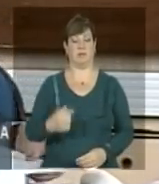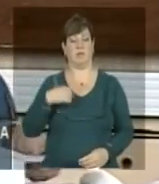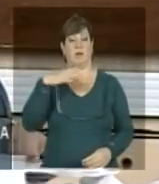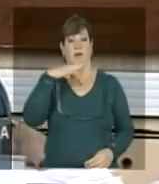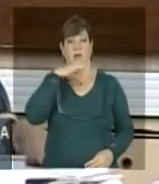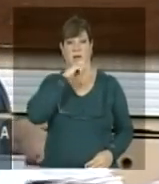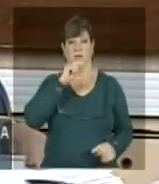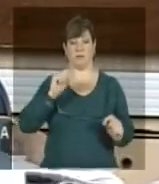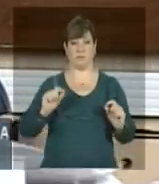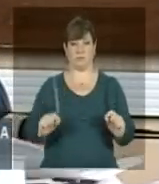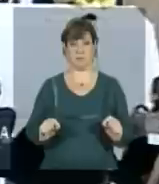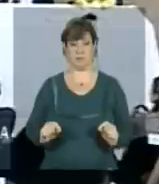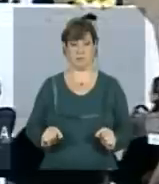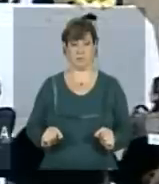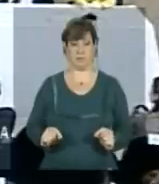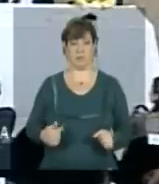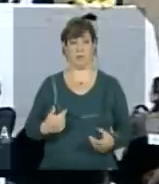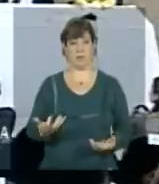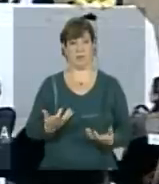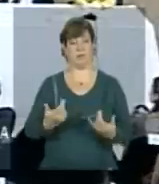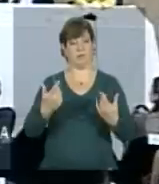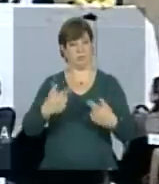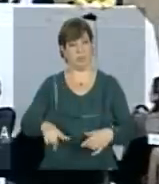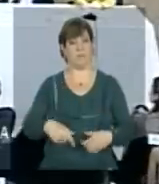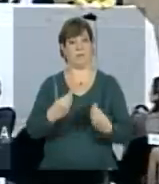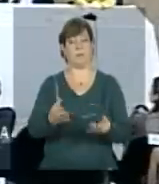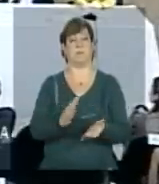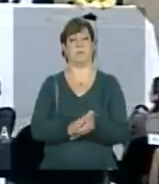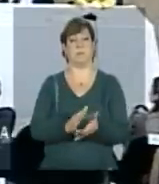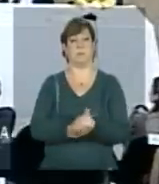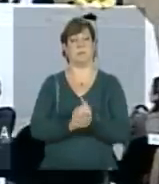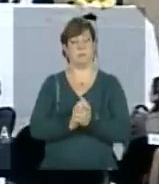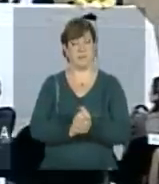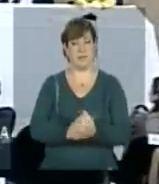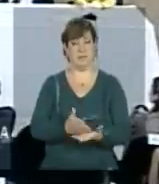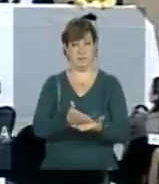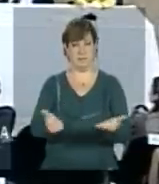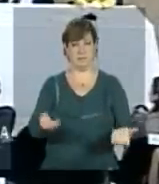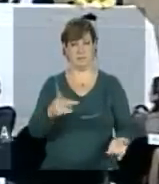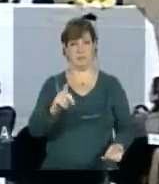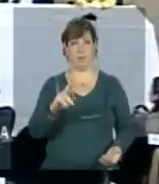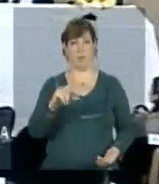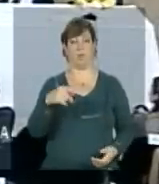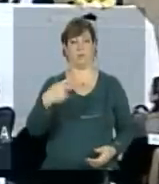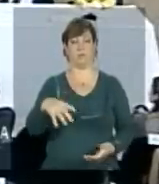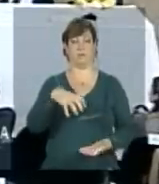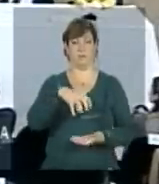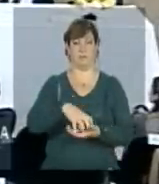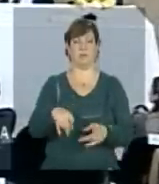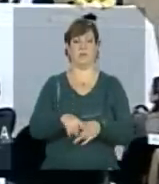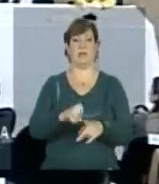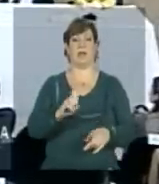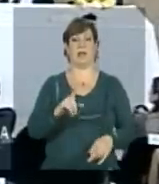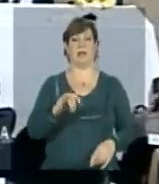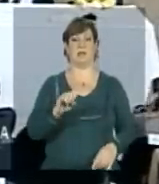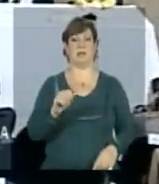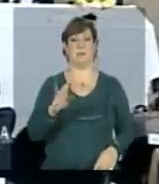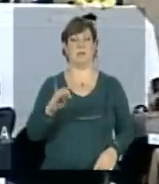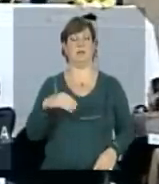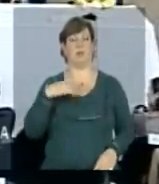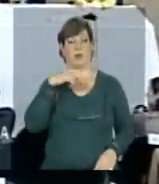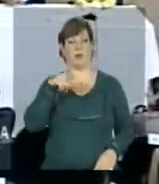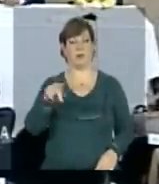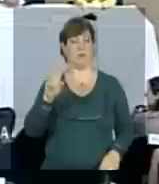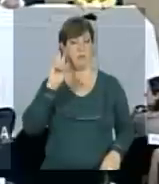Acho que, Paulo, queria de novo parabenizar você e a toda a sua equipe, Elizabeth, que acho que é quem